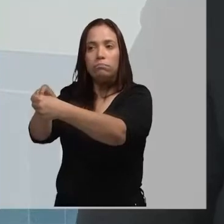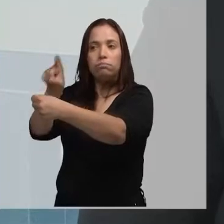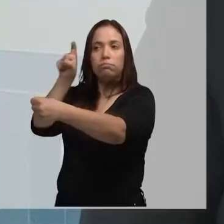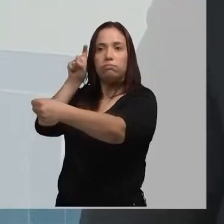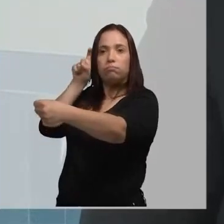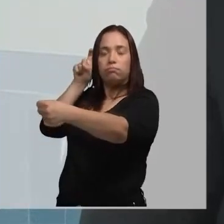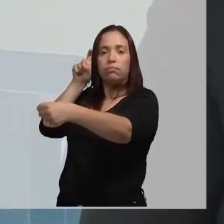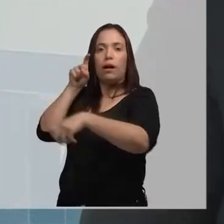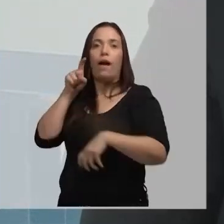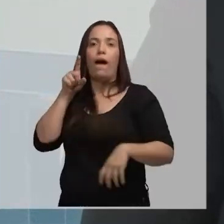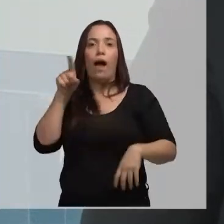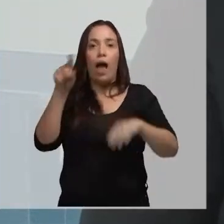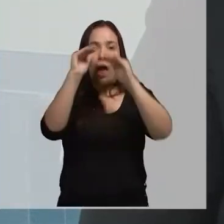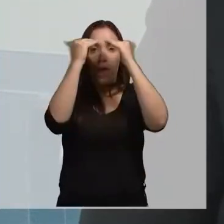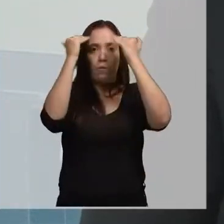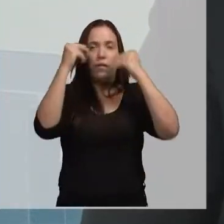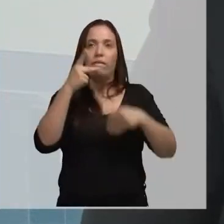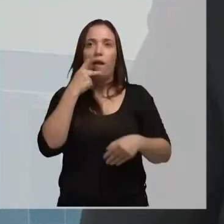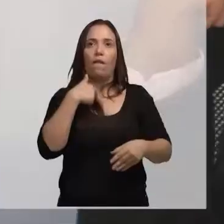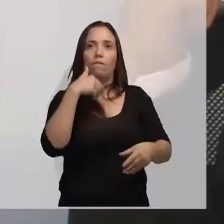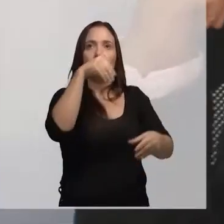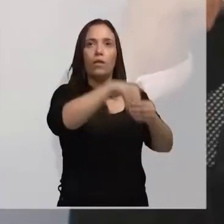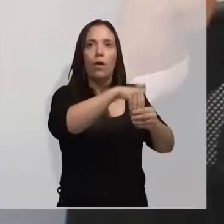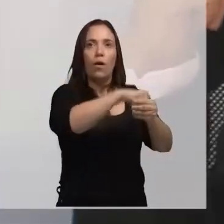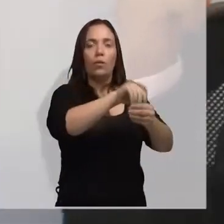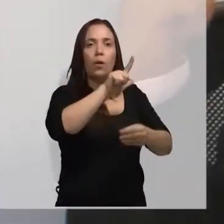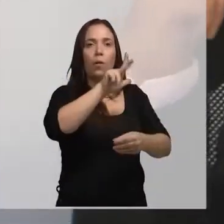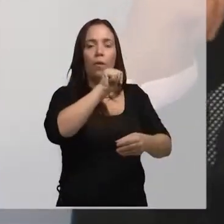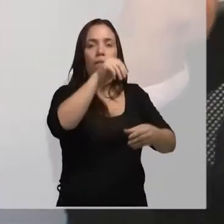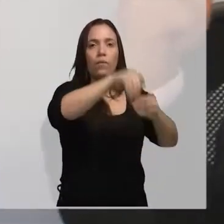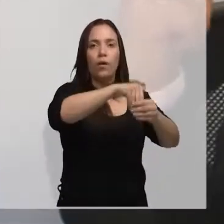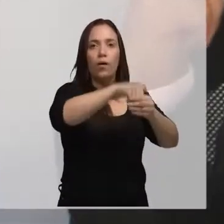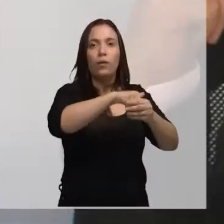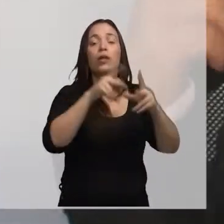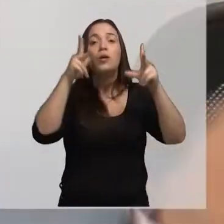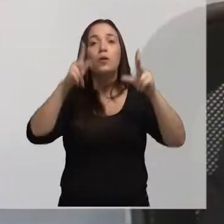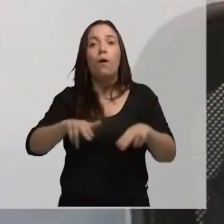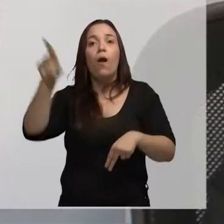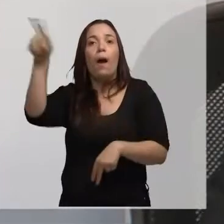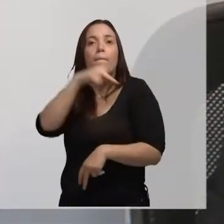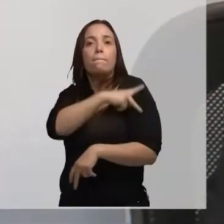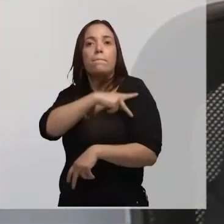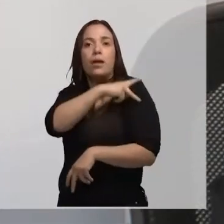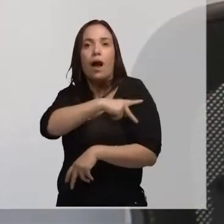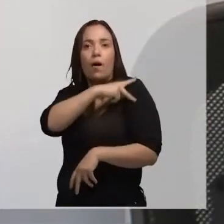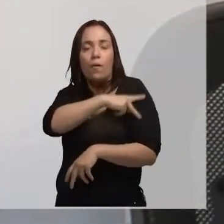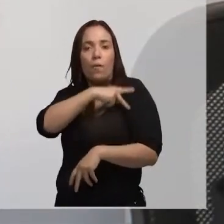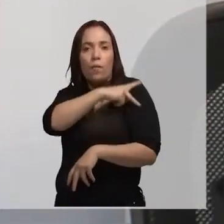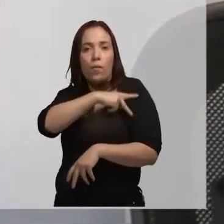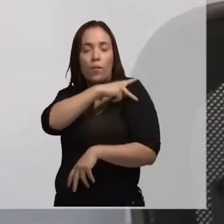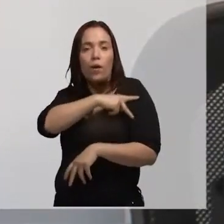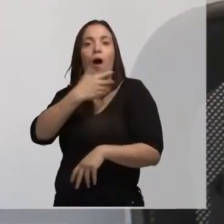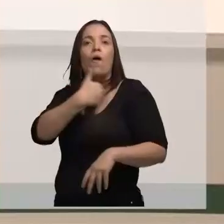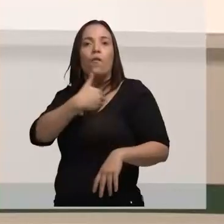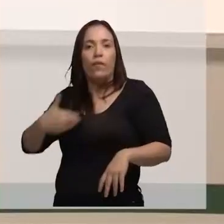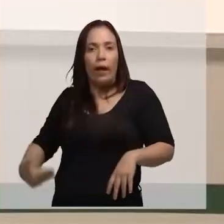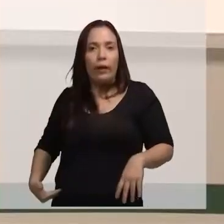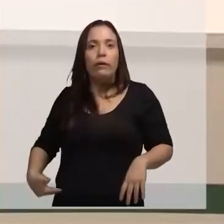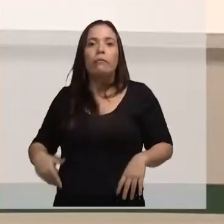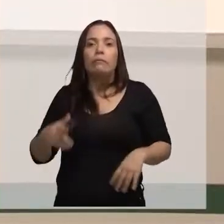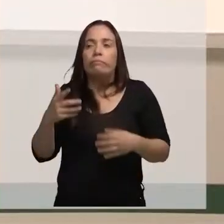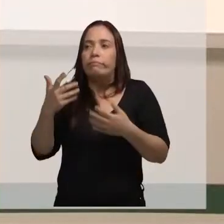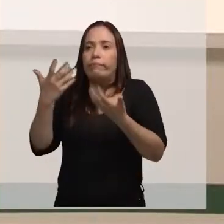que vota no Lula. Como Ciro Nogueira, aqui no estado vizinho do Piauí. A mesma coisa. Para você ter ideia como essa pecha é